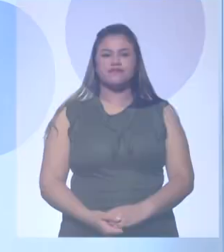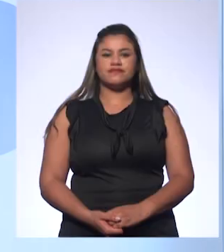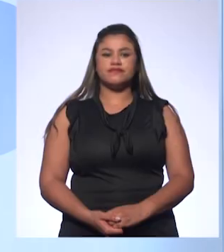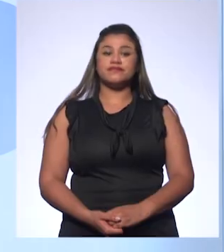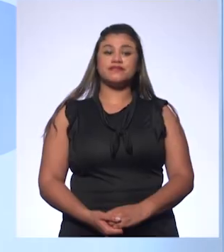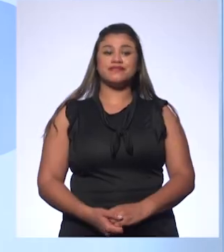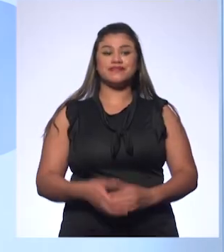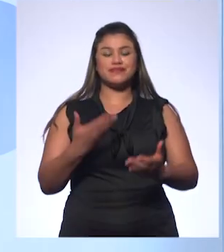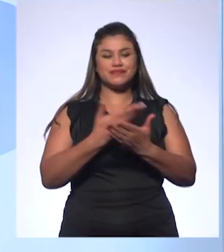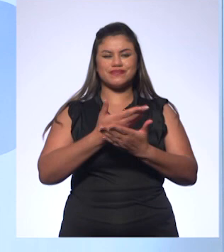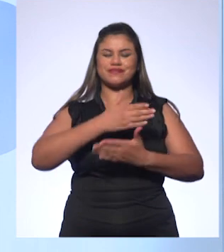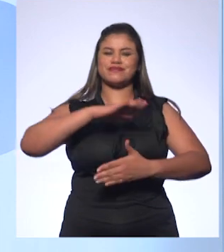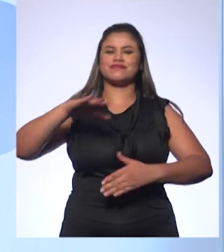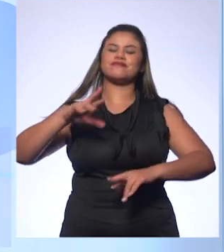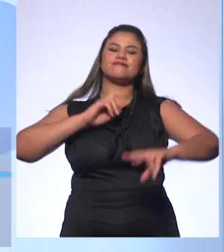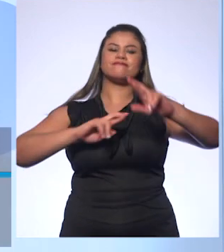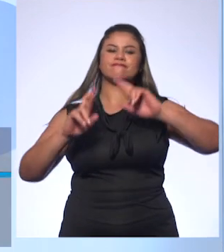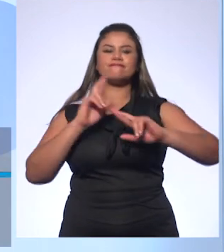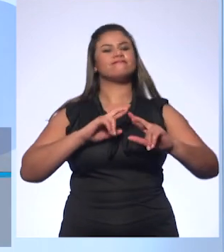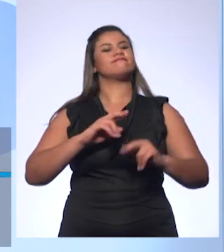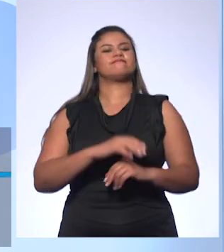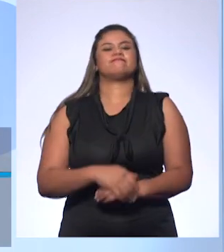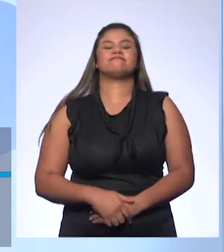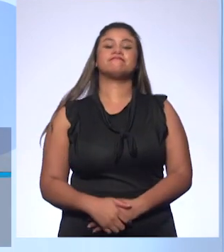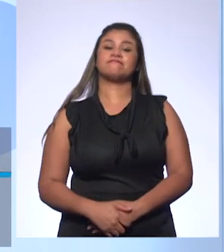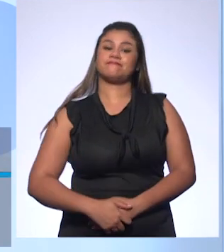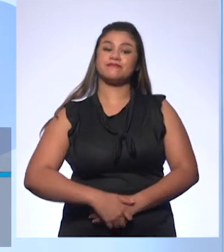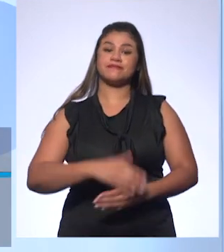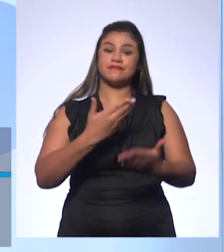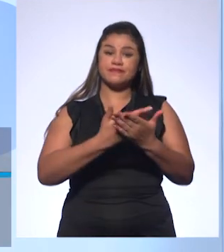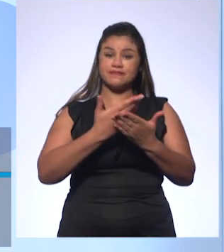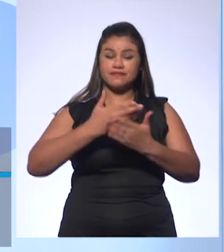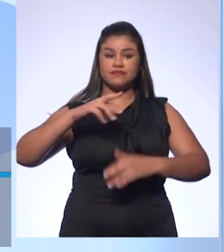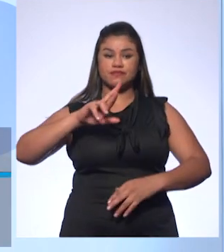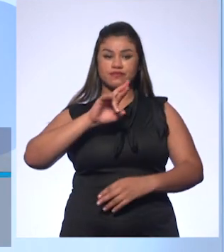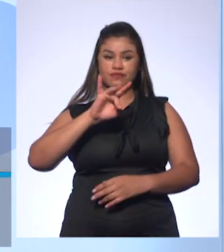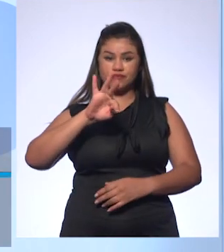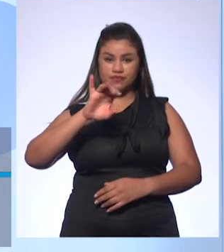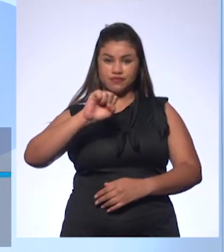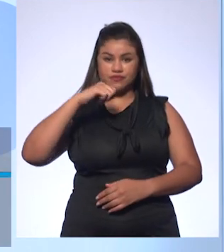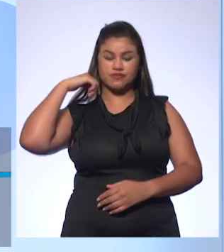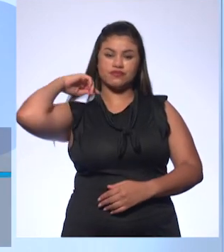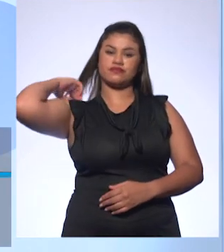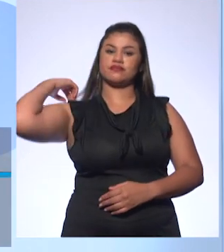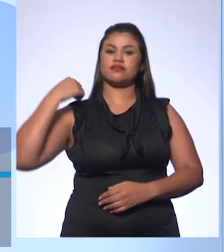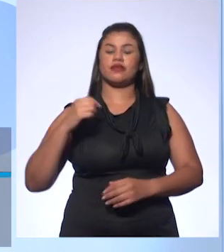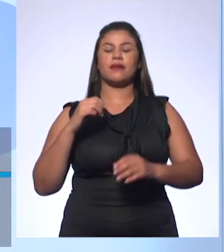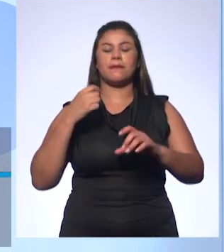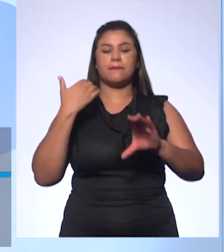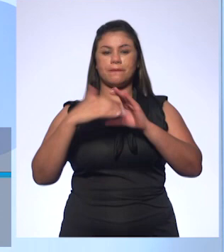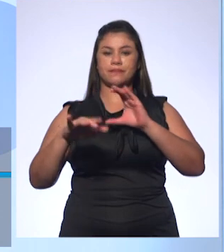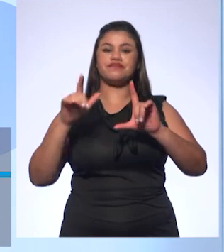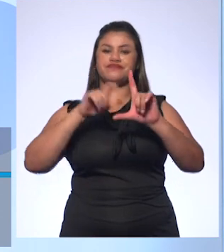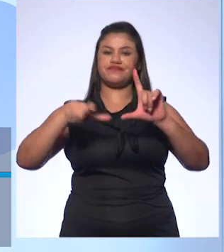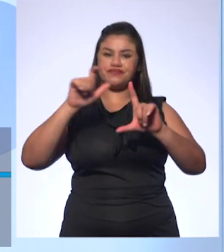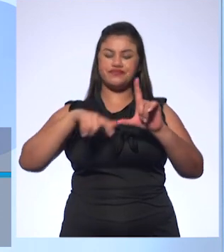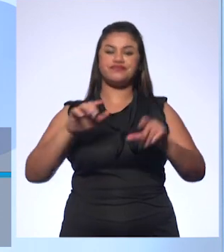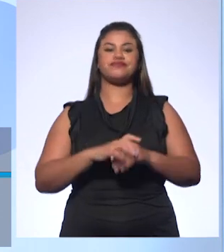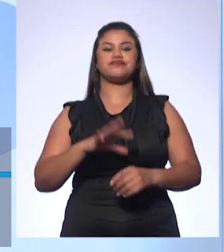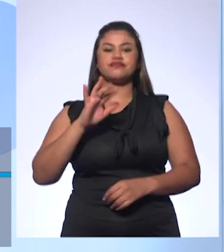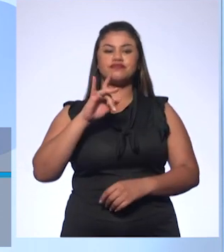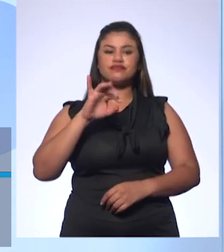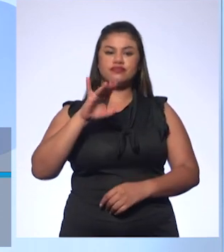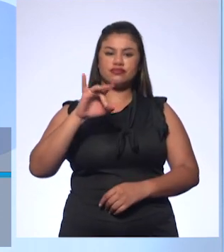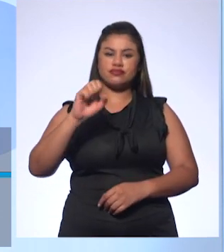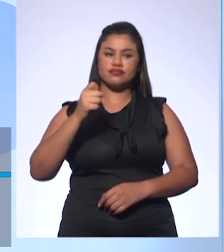Os alunos participando e mandando aqui as suas respostas. Aí a aluna Ruth mandou o meio digital, né? Aluno Felipe,